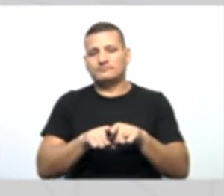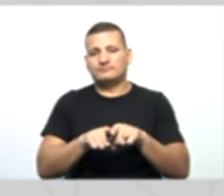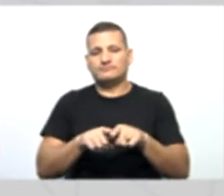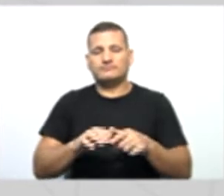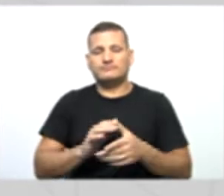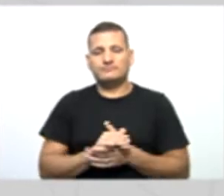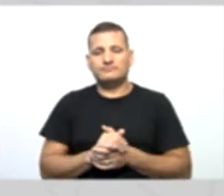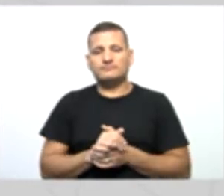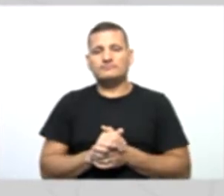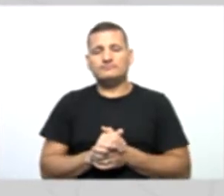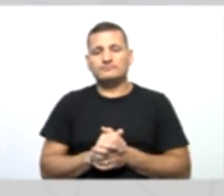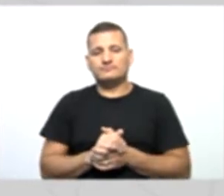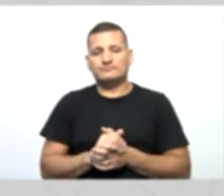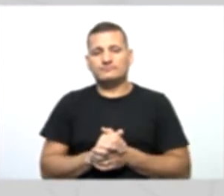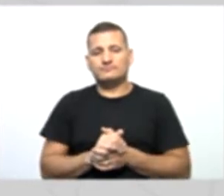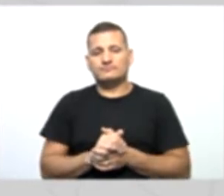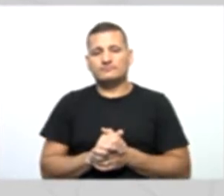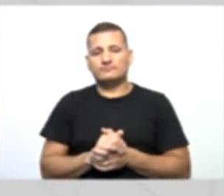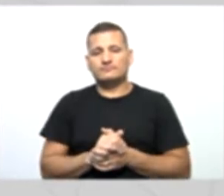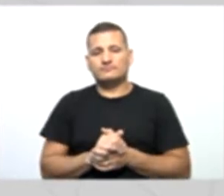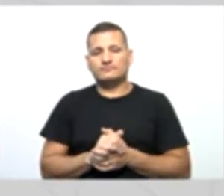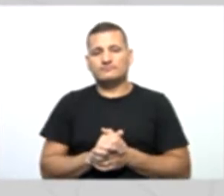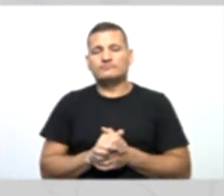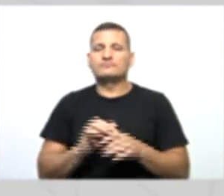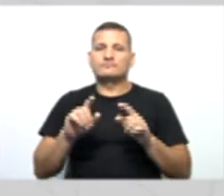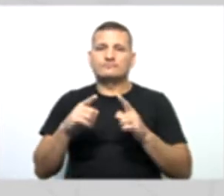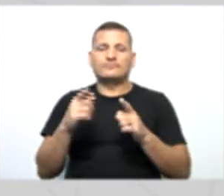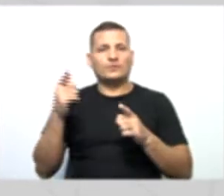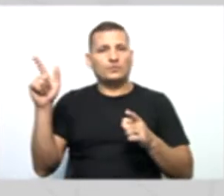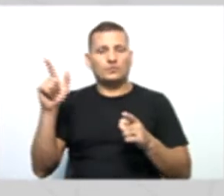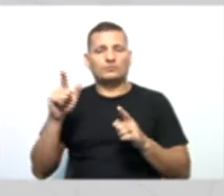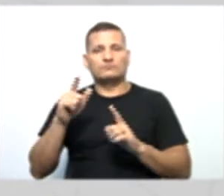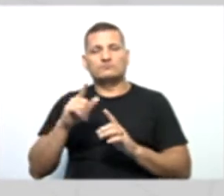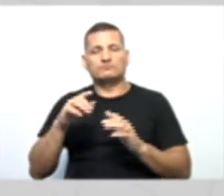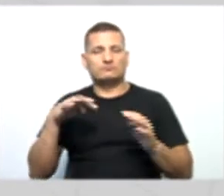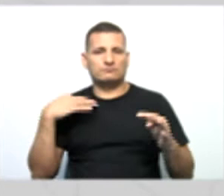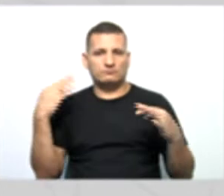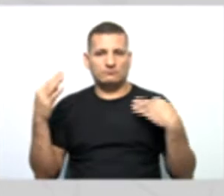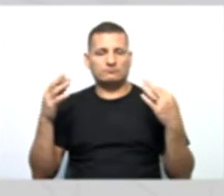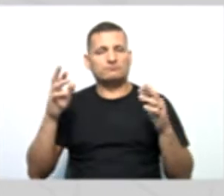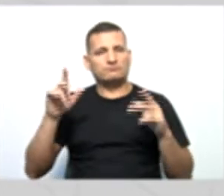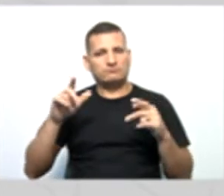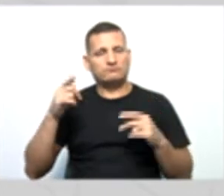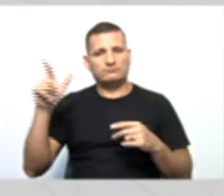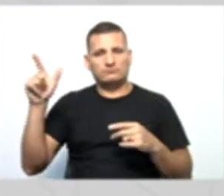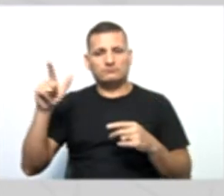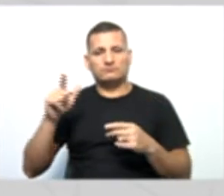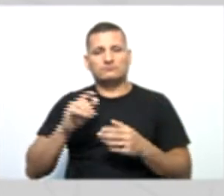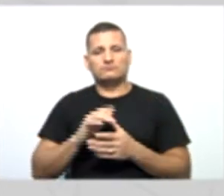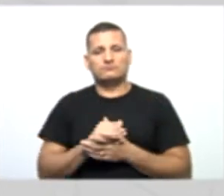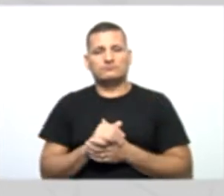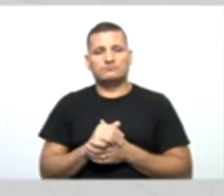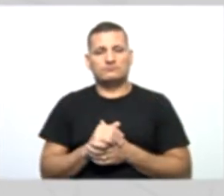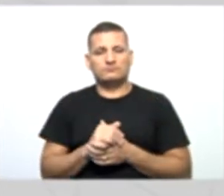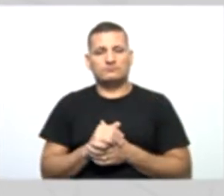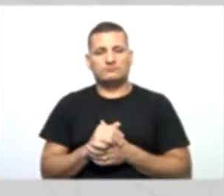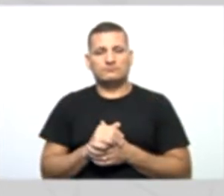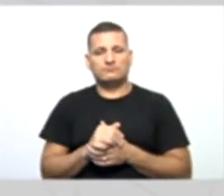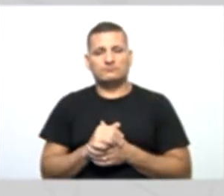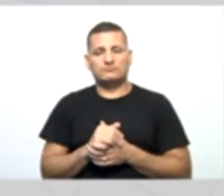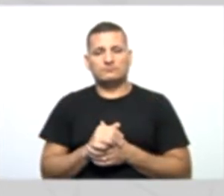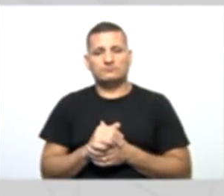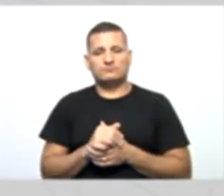aí também é um outro tipo de turismo, esse turismo mais ligado à questão mais